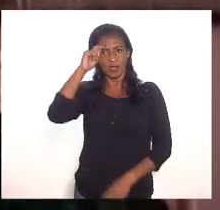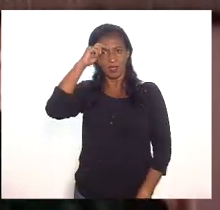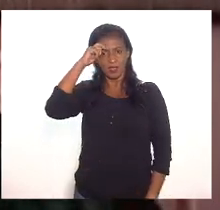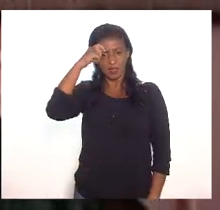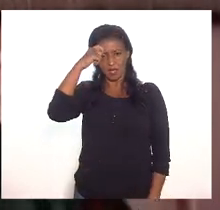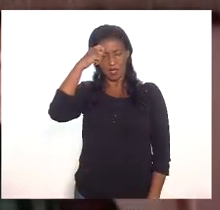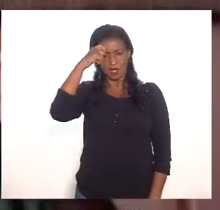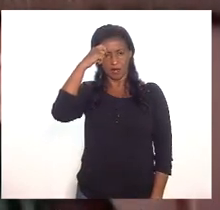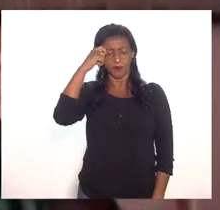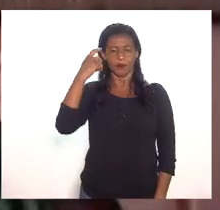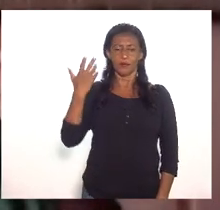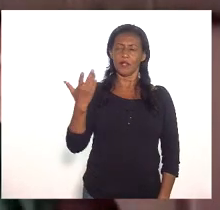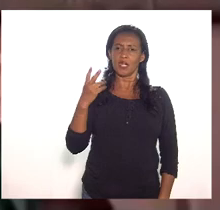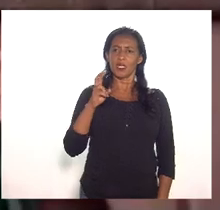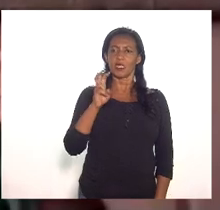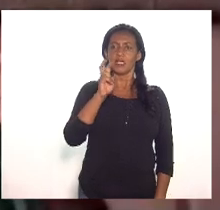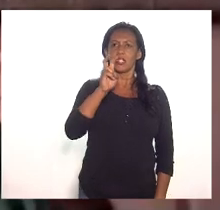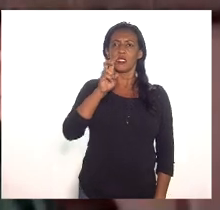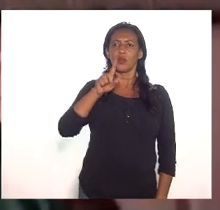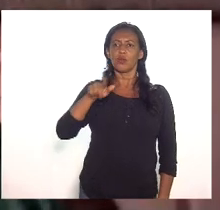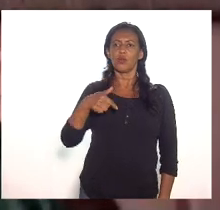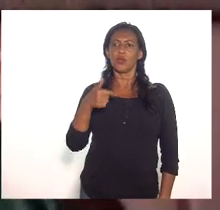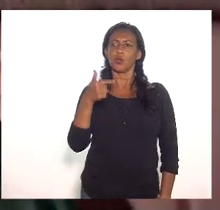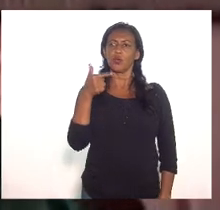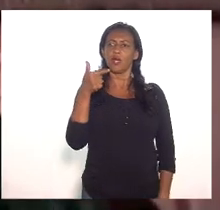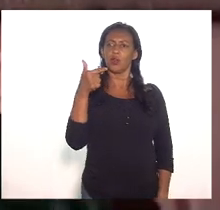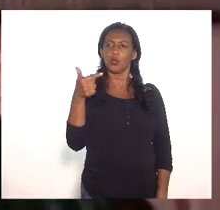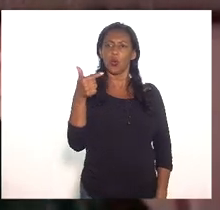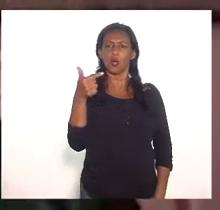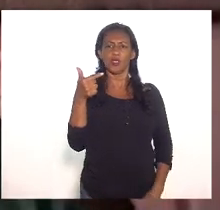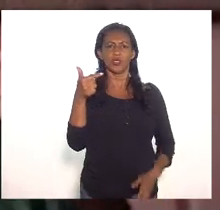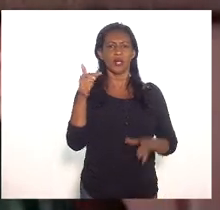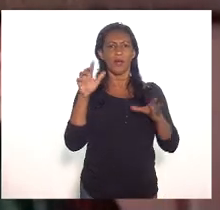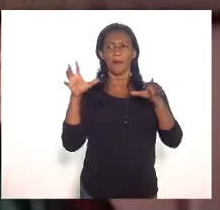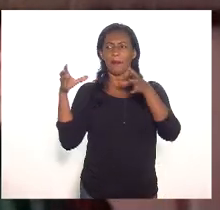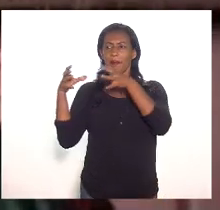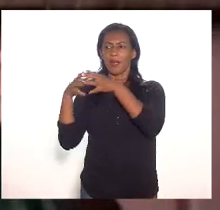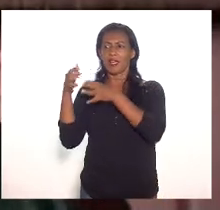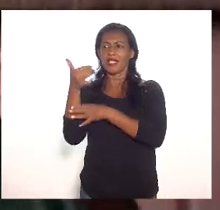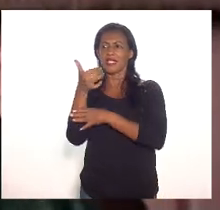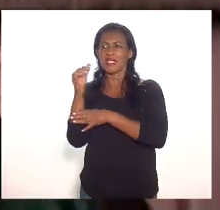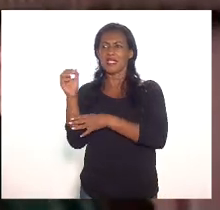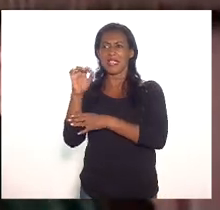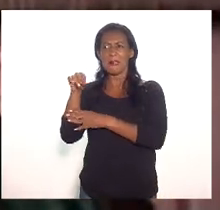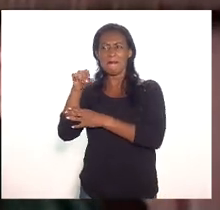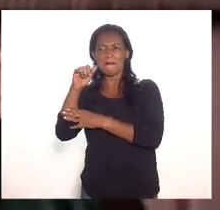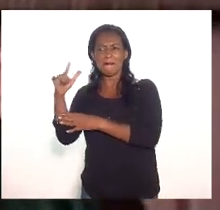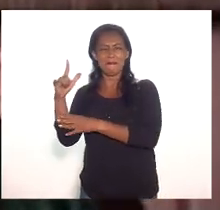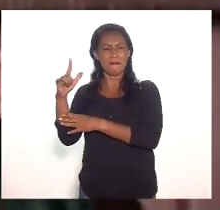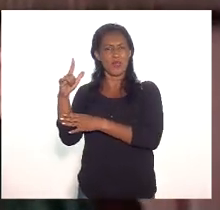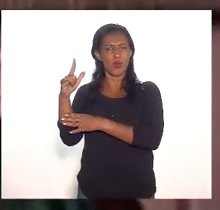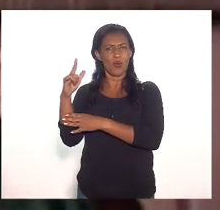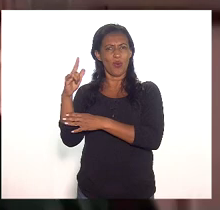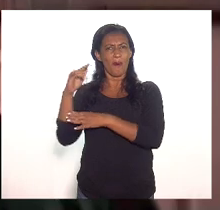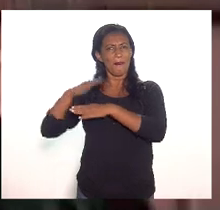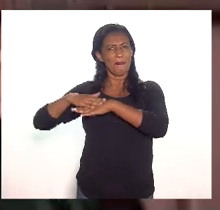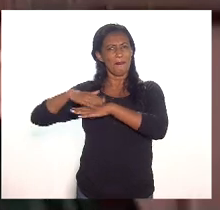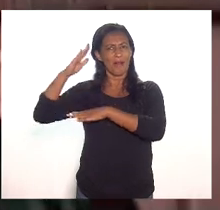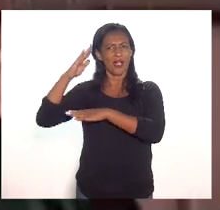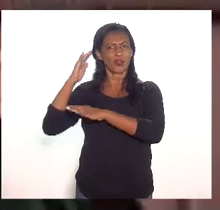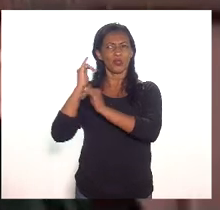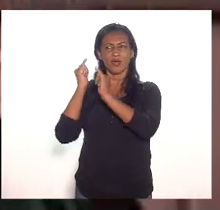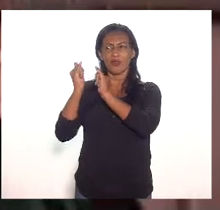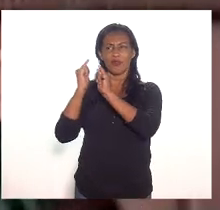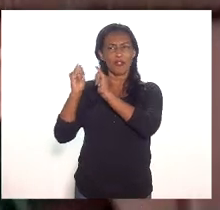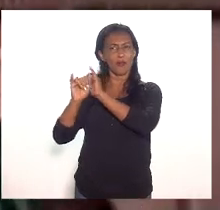o feminicídio, né? 5,2 para cada 100 mil, muito maior do que o dado de 2,8 por